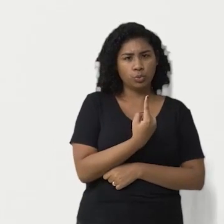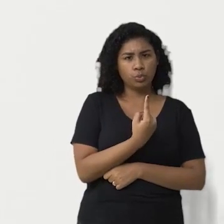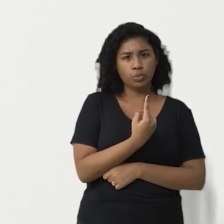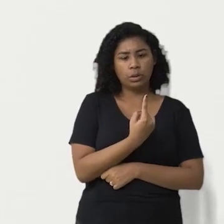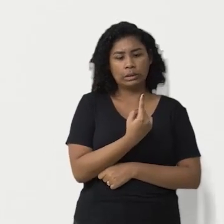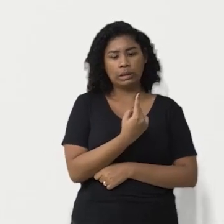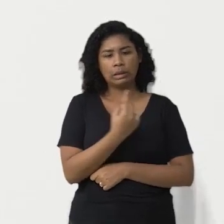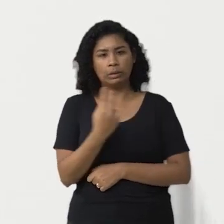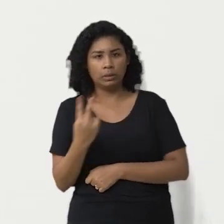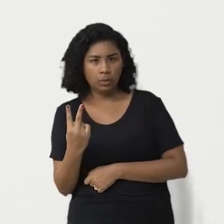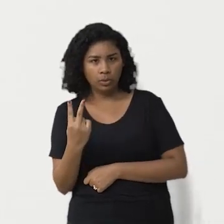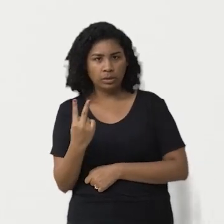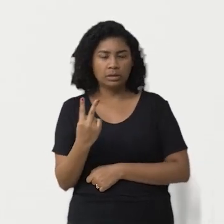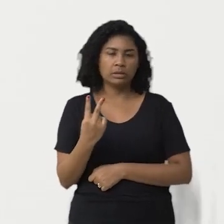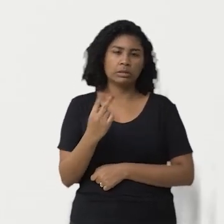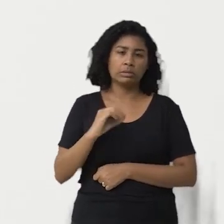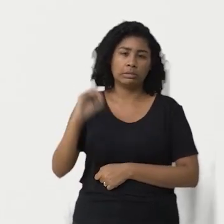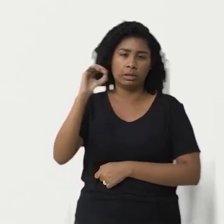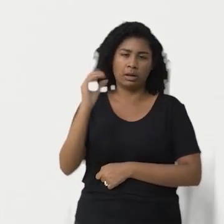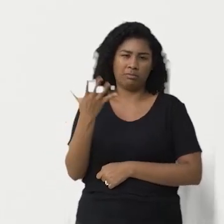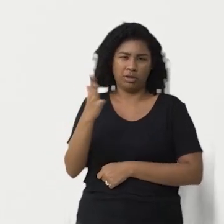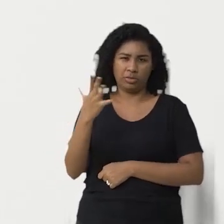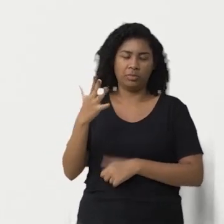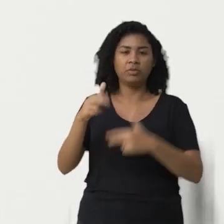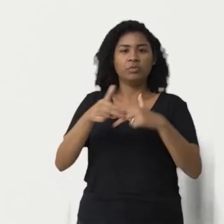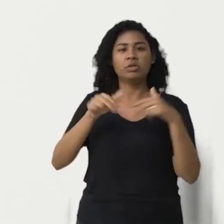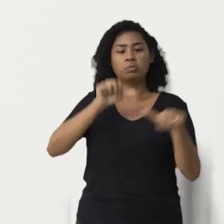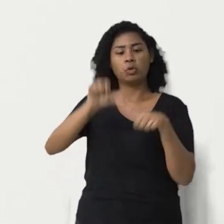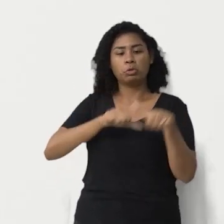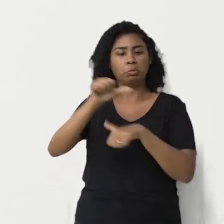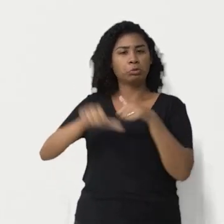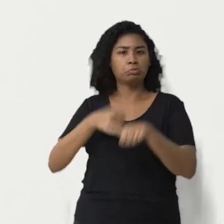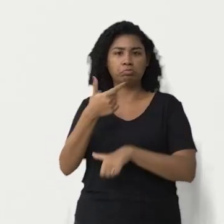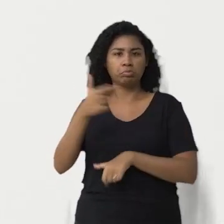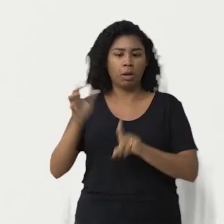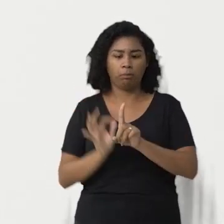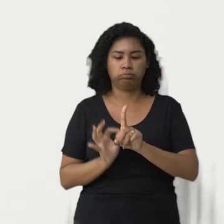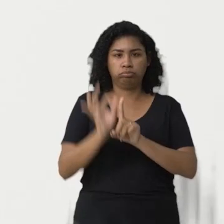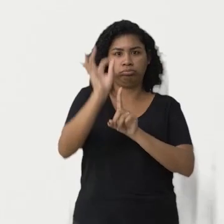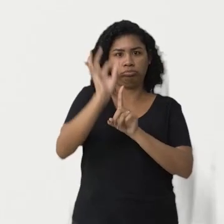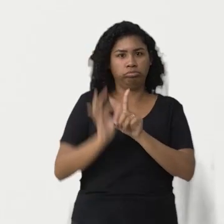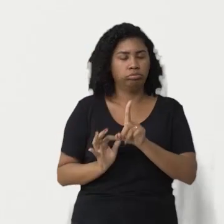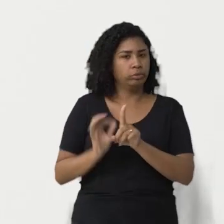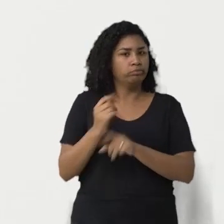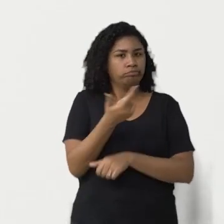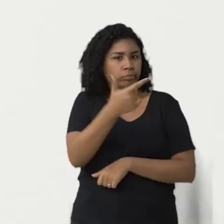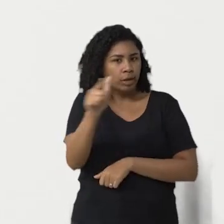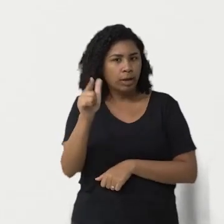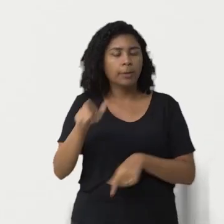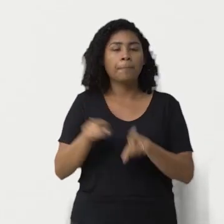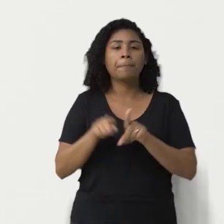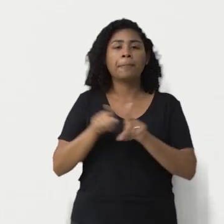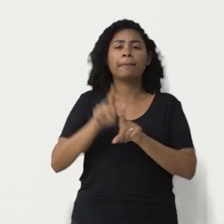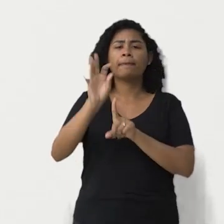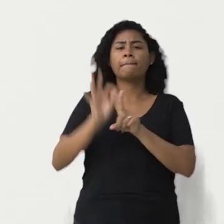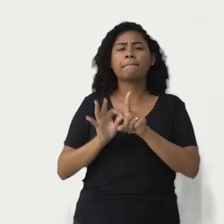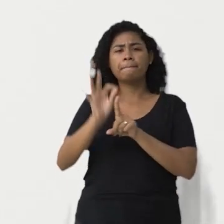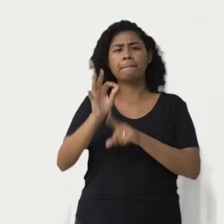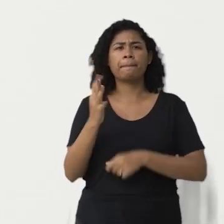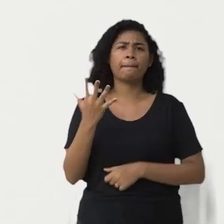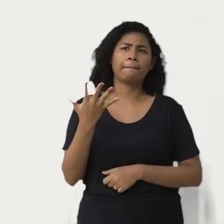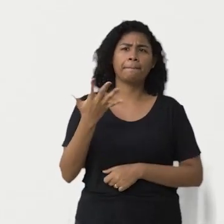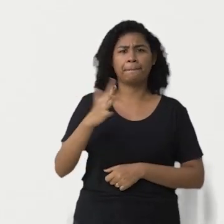isso vai fazer com que não tenha essa variação climática. O valor médio de temperatura que